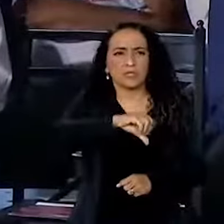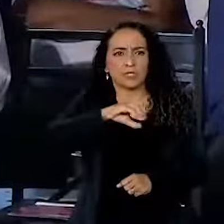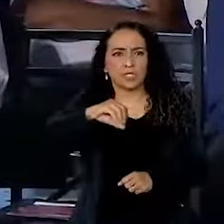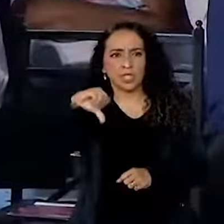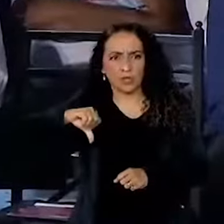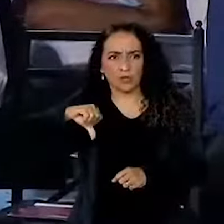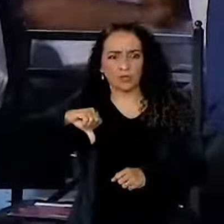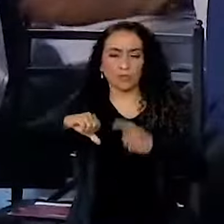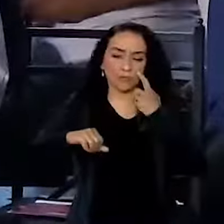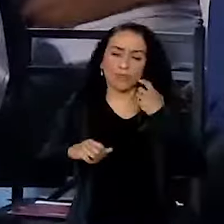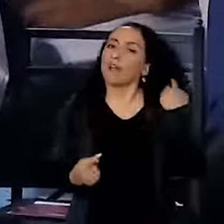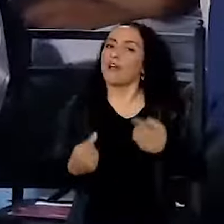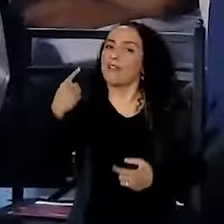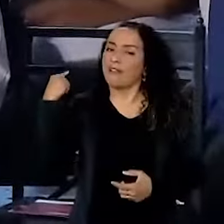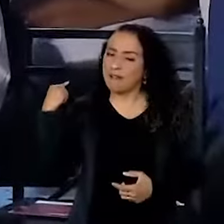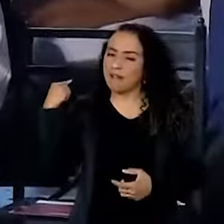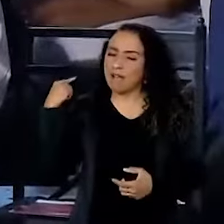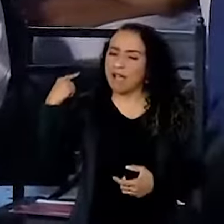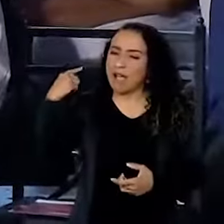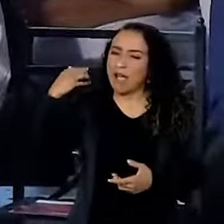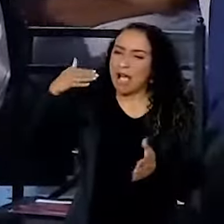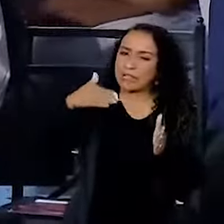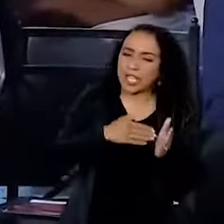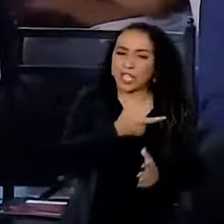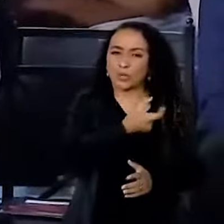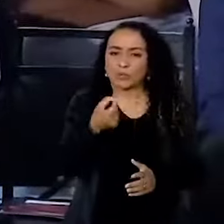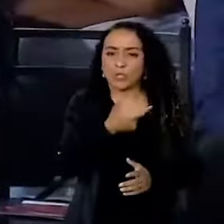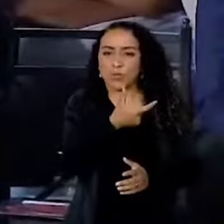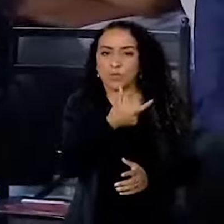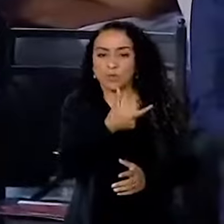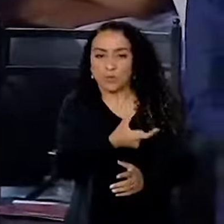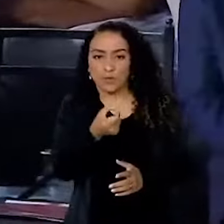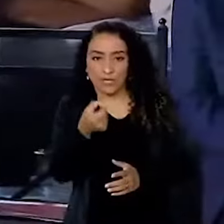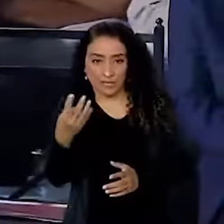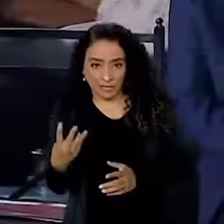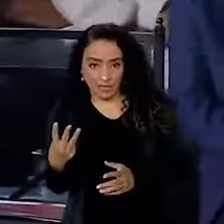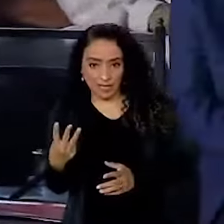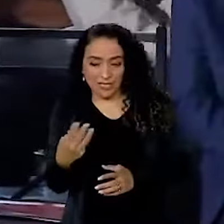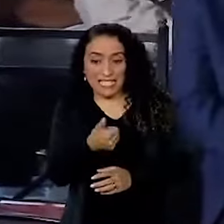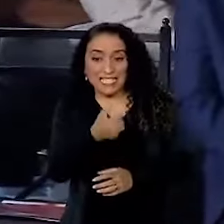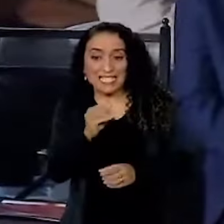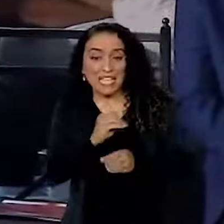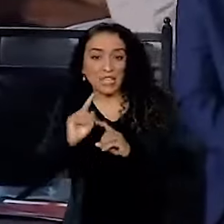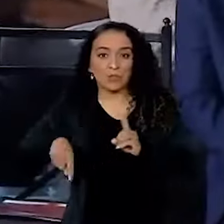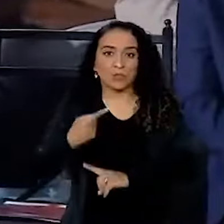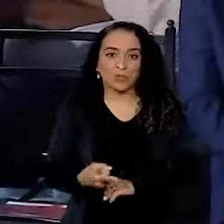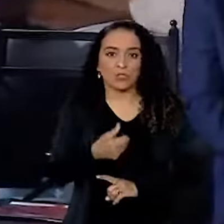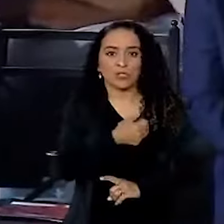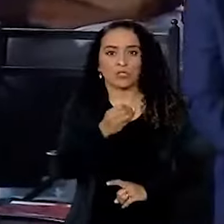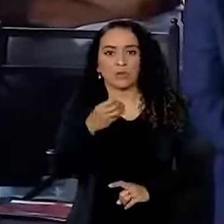1909. De 1909 a 2003, 100 anos depois, tinha